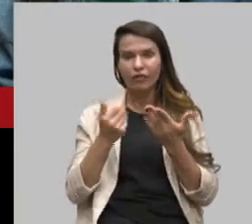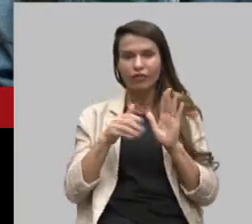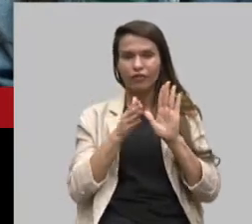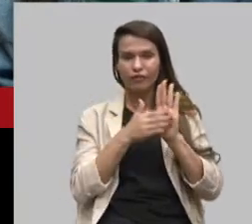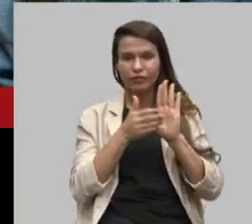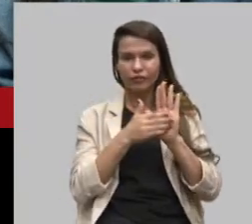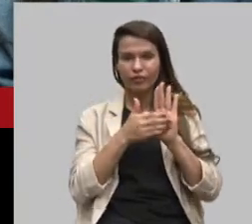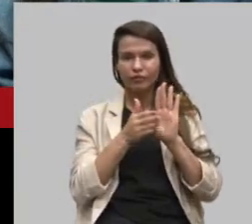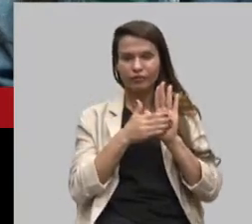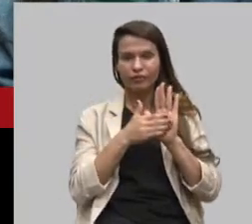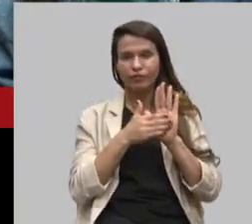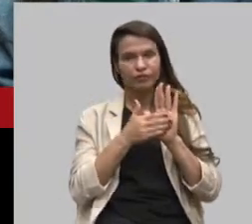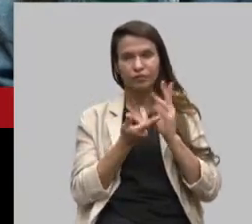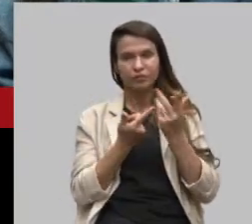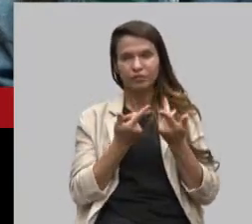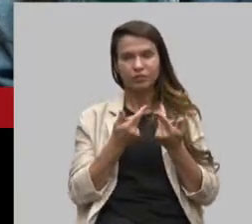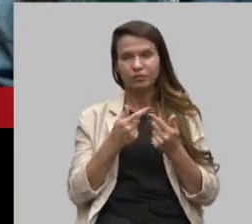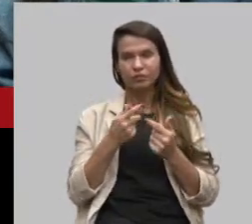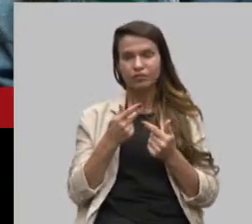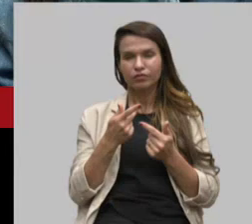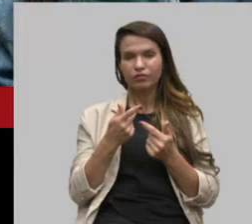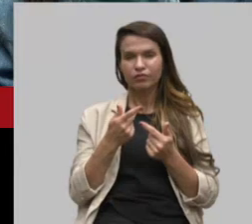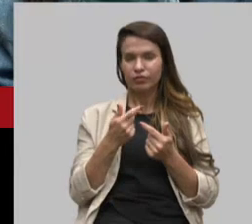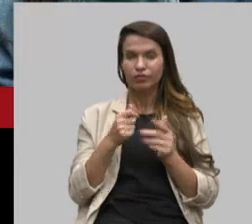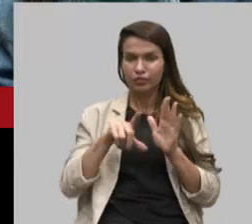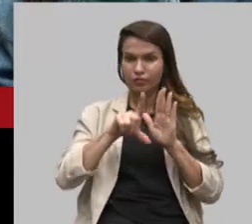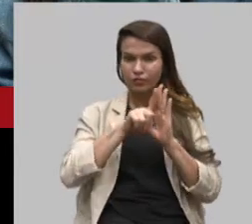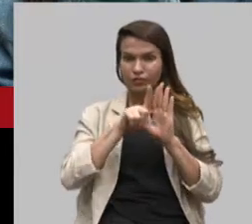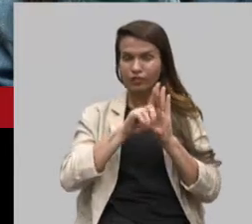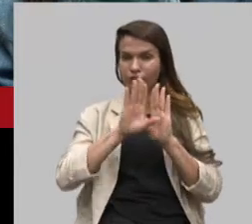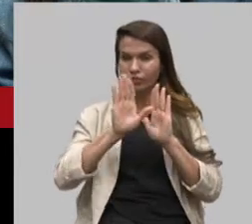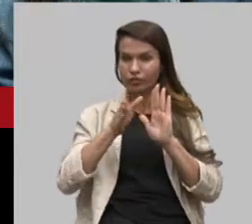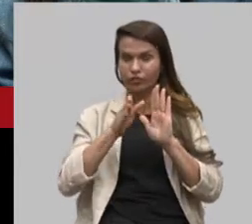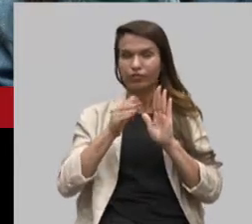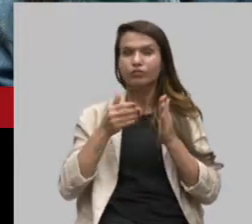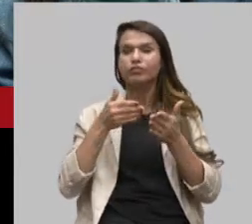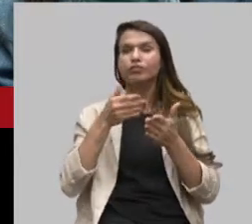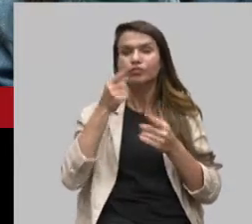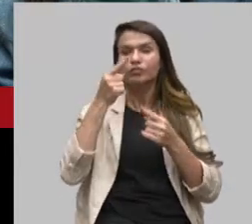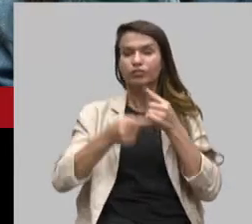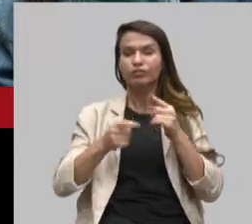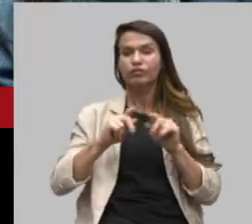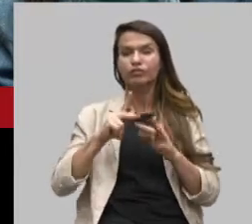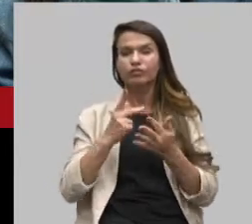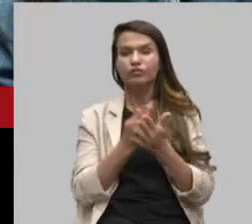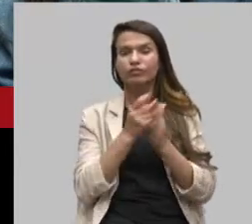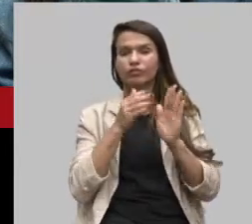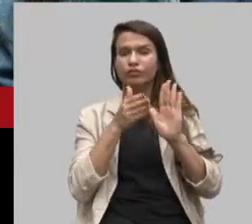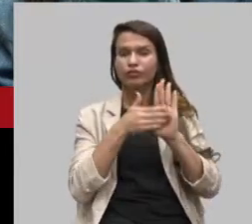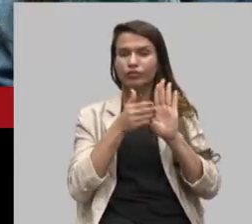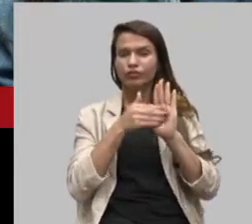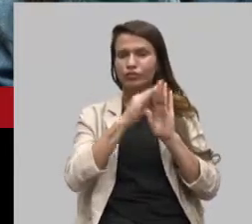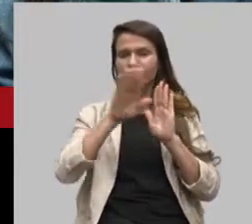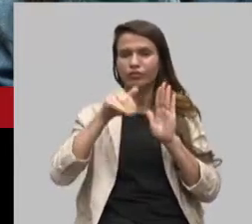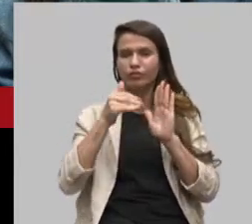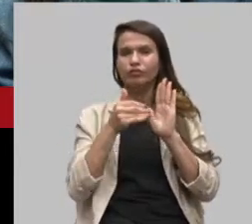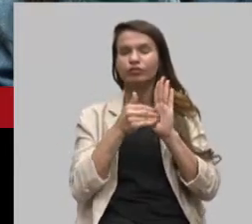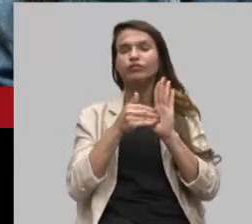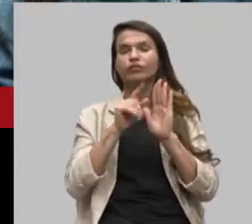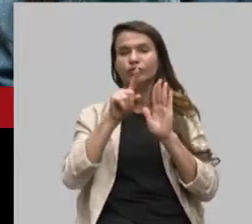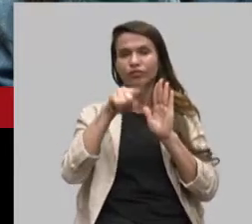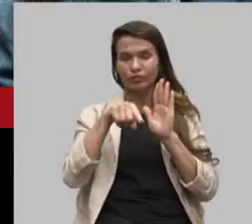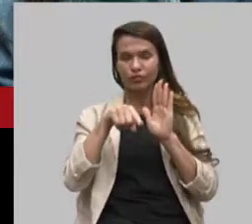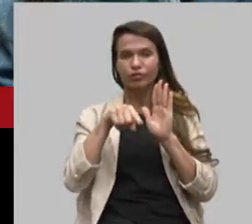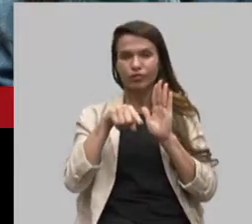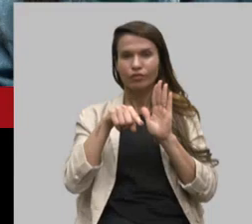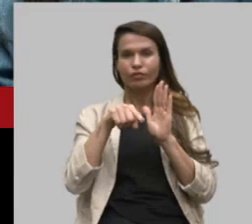elitista não existe qualquer aent lei que já impede que isso aconteça essa proposta como um todo vai ser vai ser horrível para